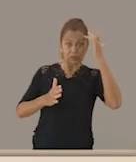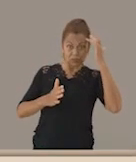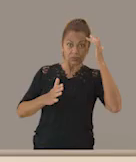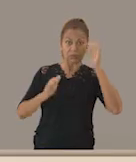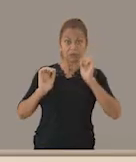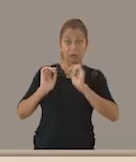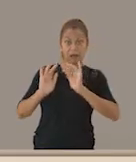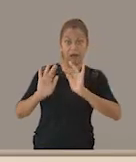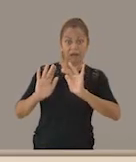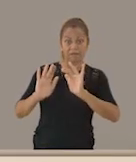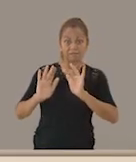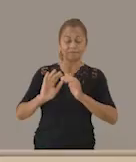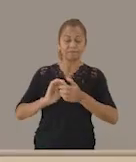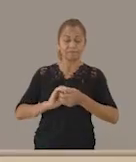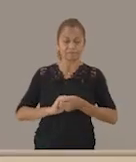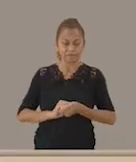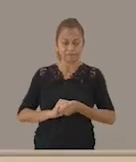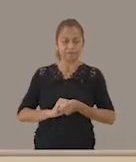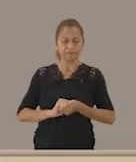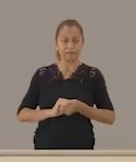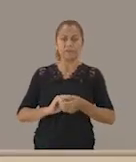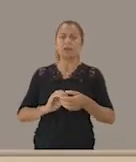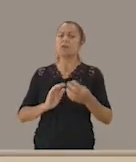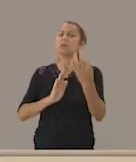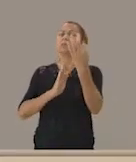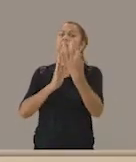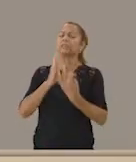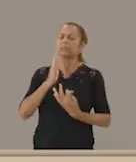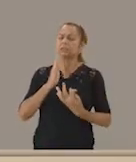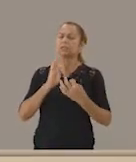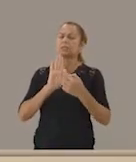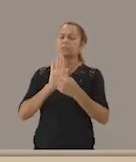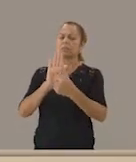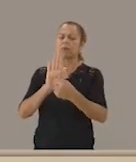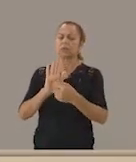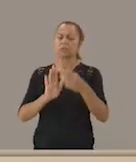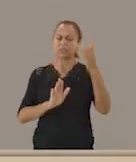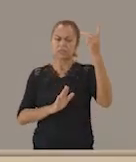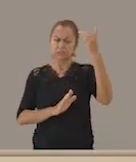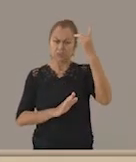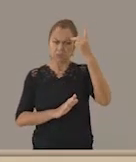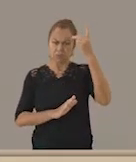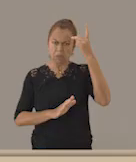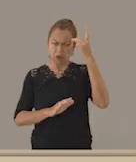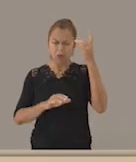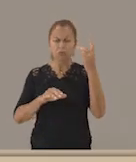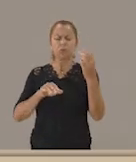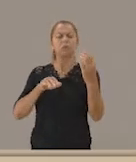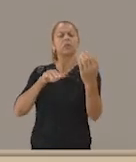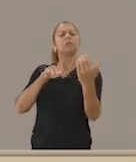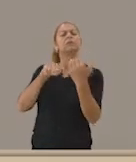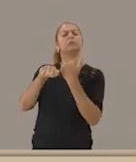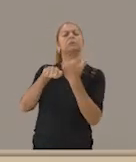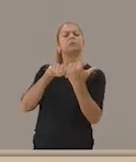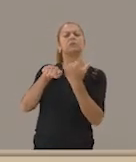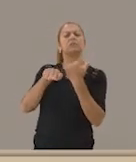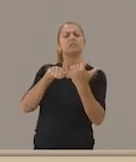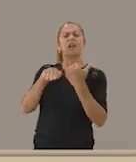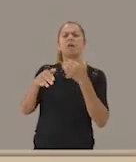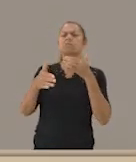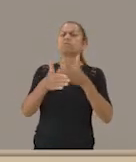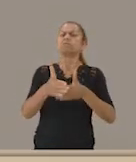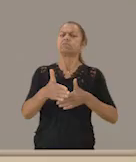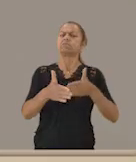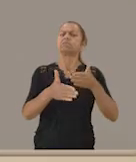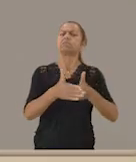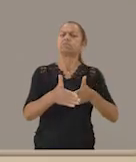trechos destacados. Em São Paulo, bloqueios momentâneos em grandes rodovias, via Dutra, que